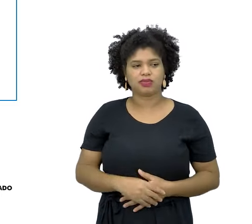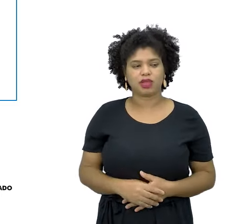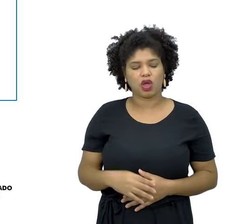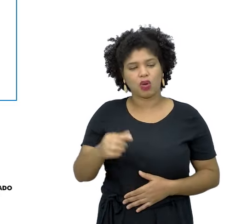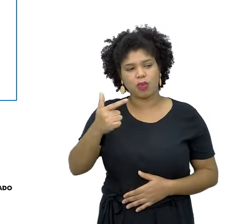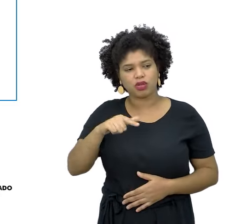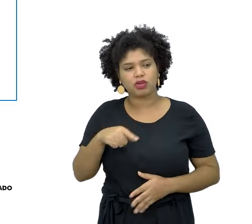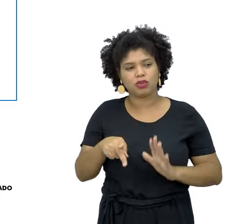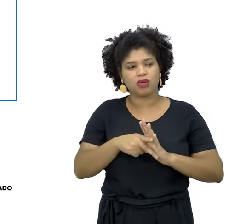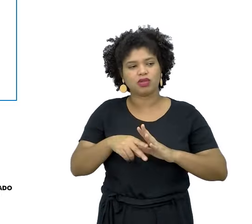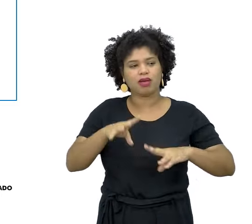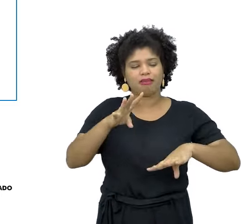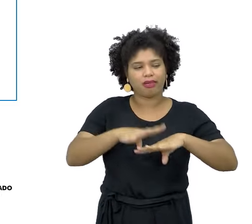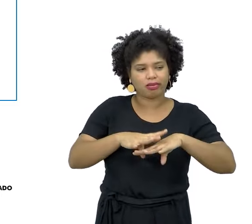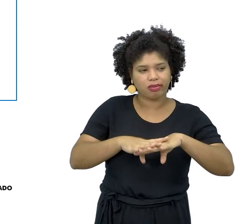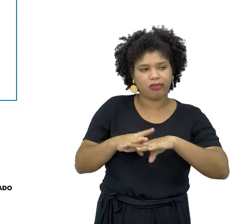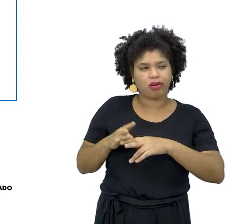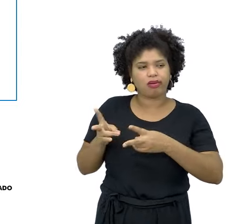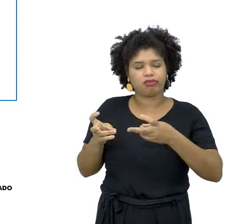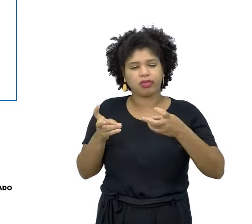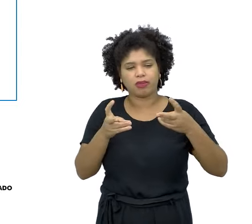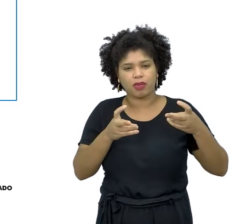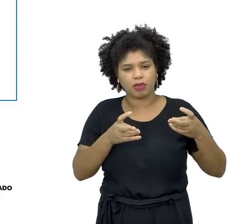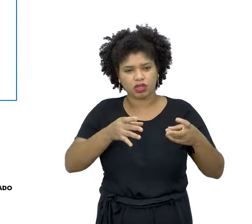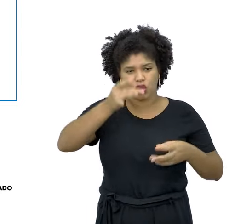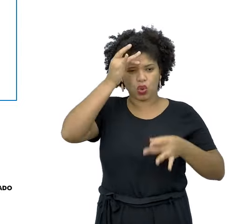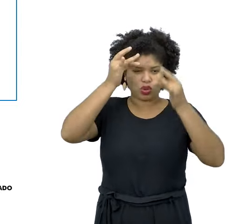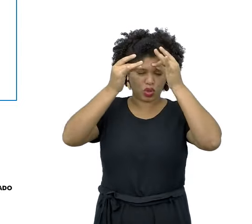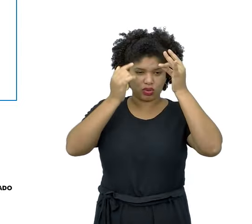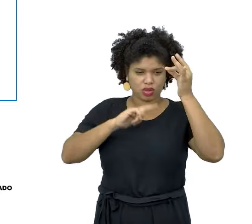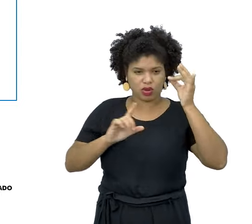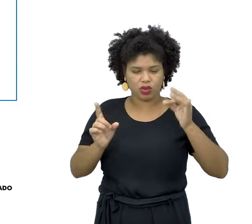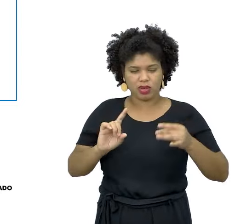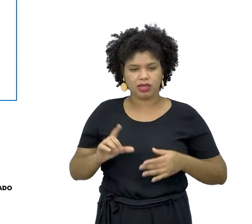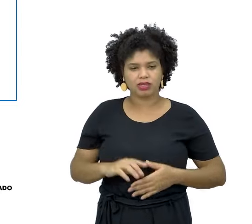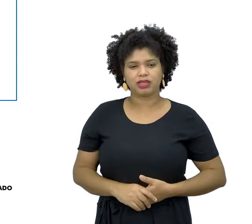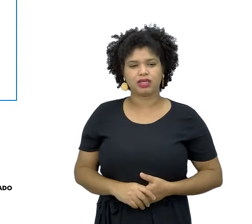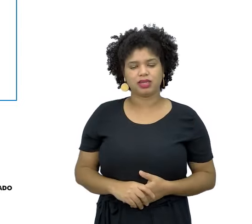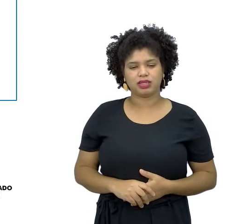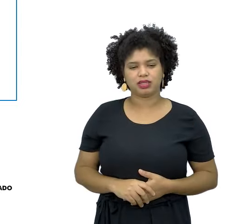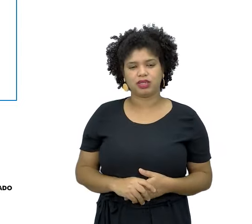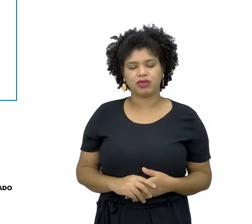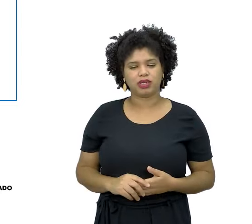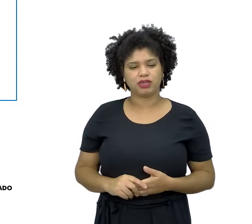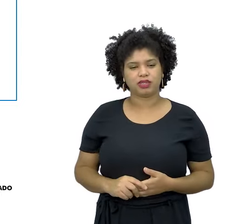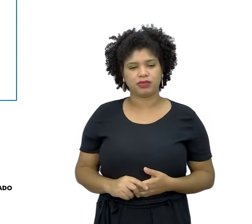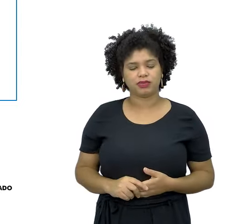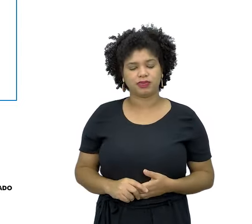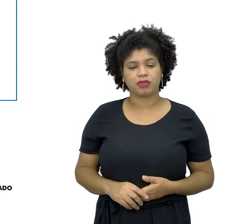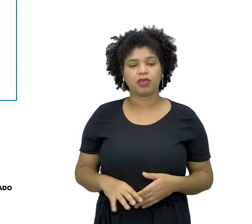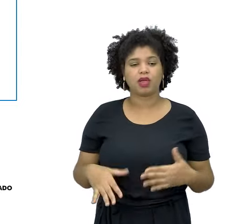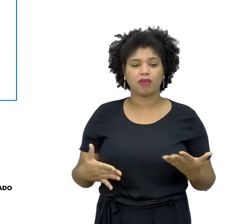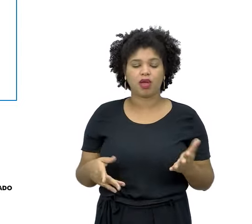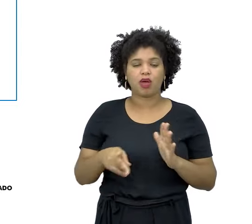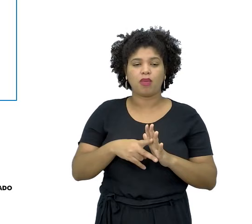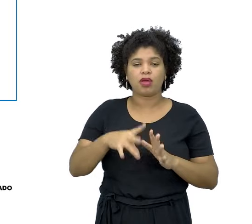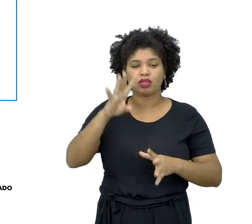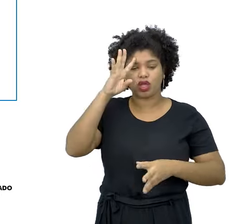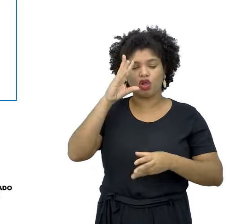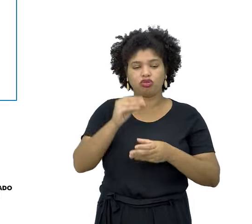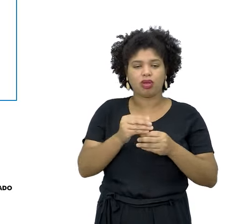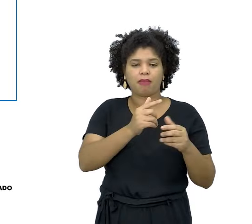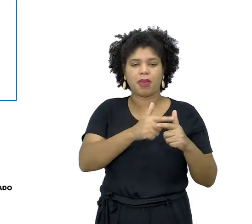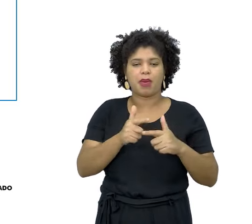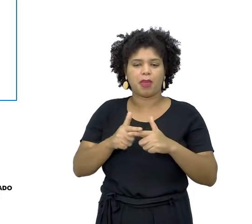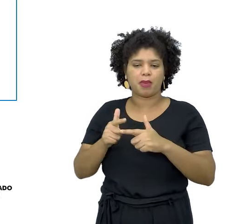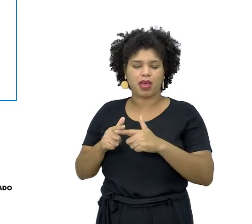conceitos matemáticos. Será que ele reteve? Como que eu vou avaliar ele? E pensem, a gente está trabalhando na resolução de problemas.